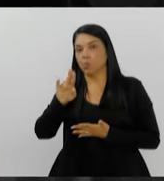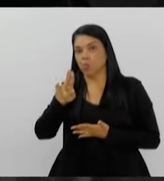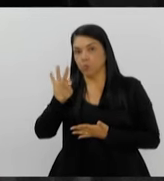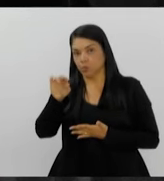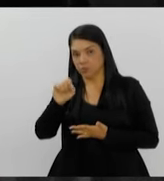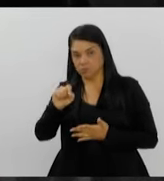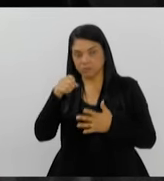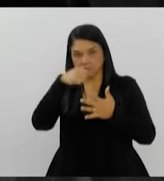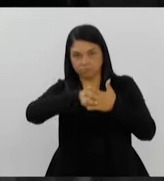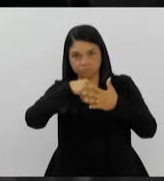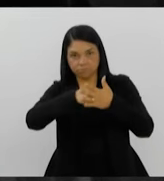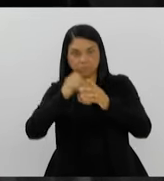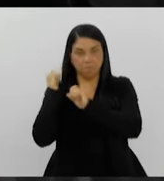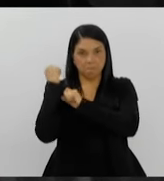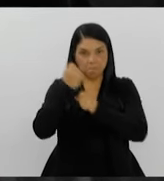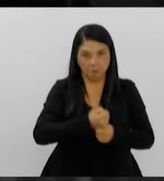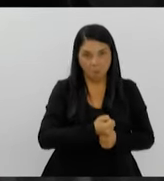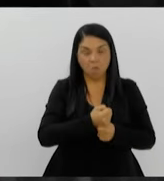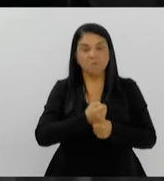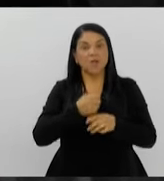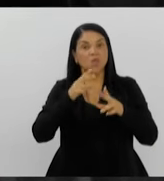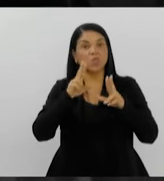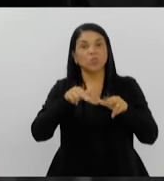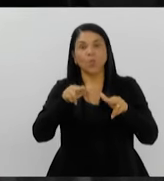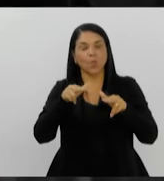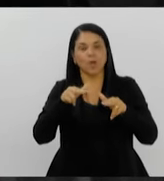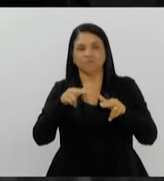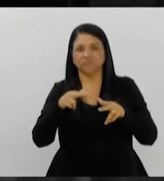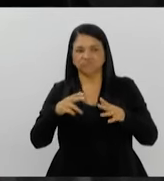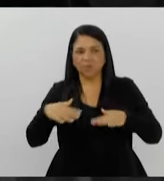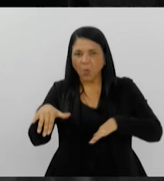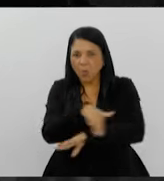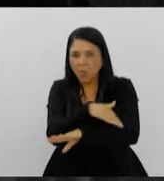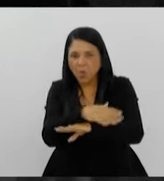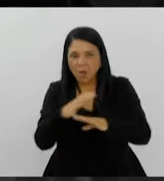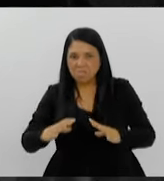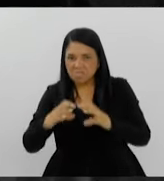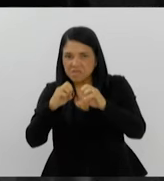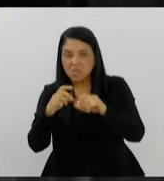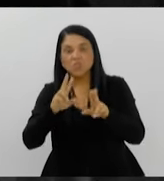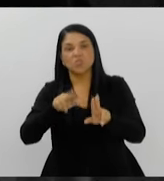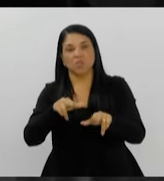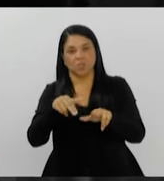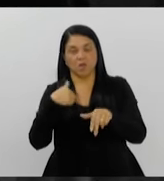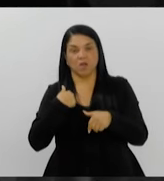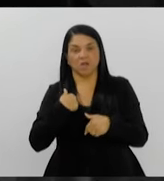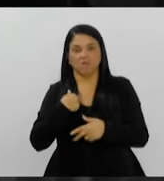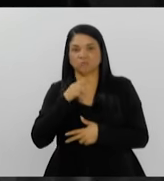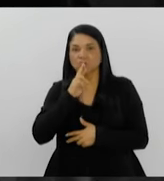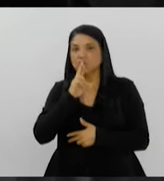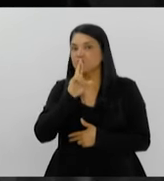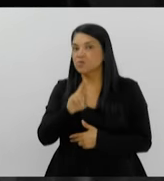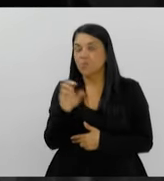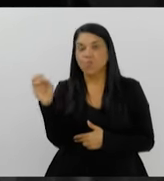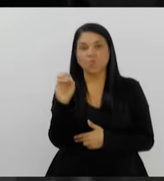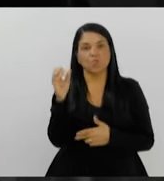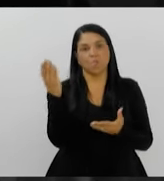envolvi num embate físico com ningém eu respond a nenum